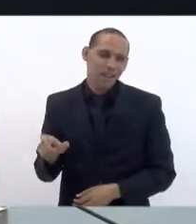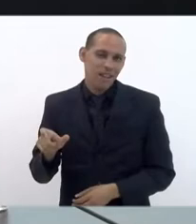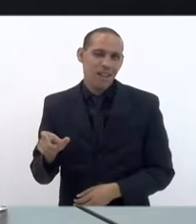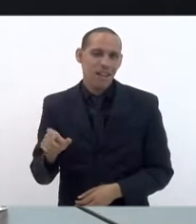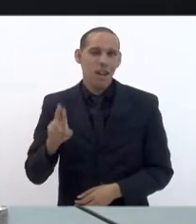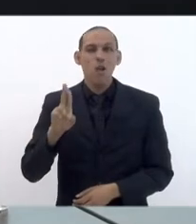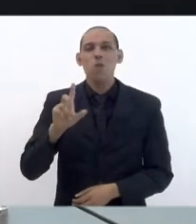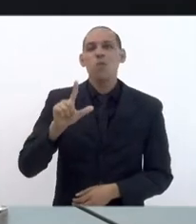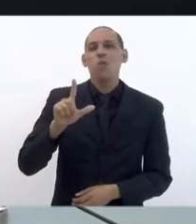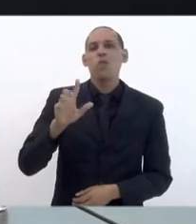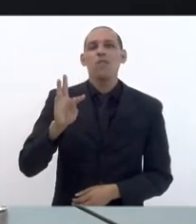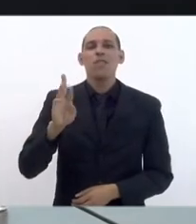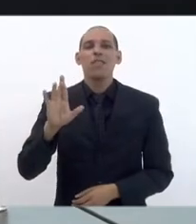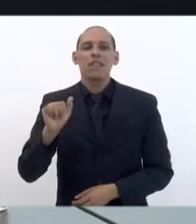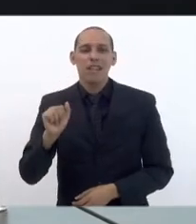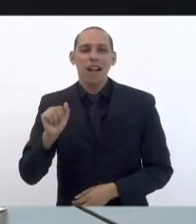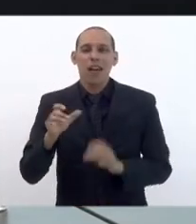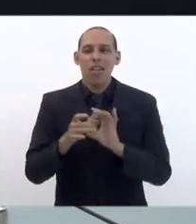ultraliberal,